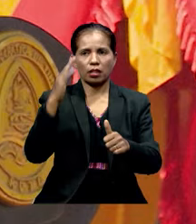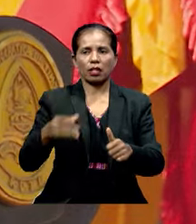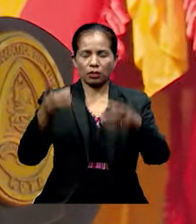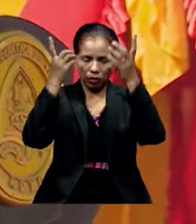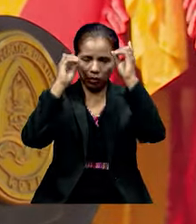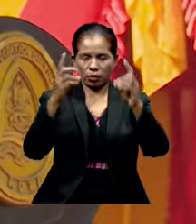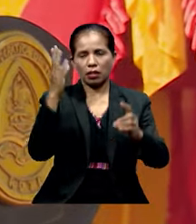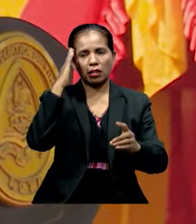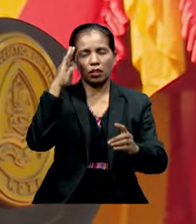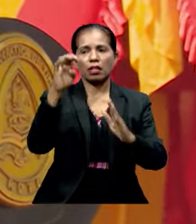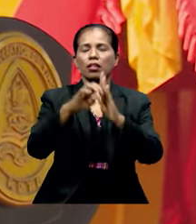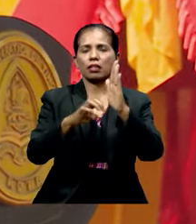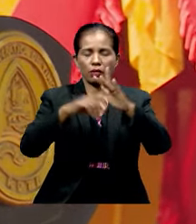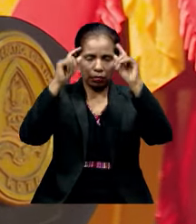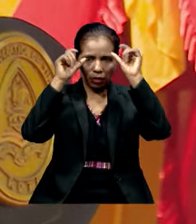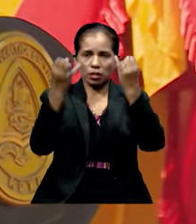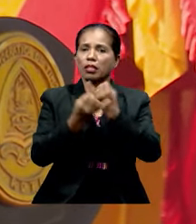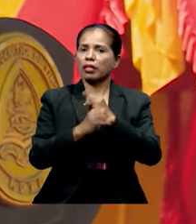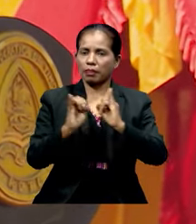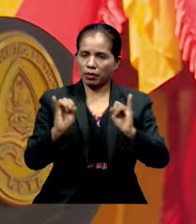o Estado timorense.